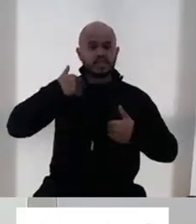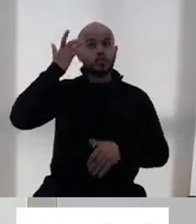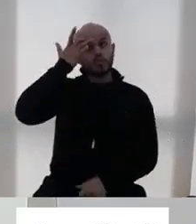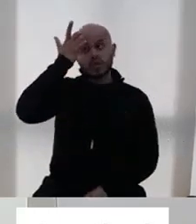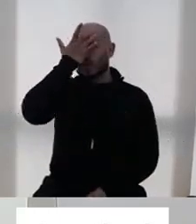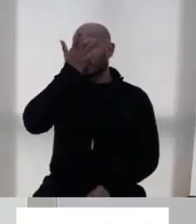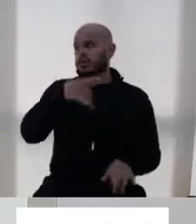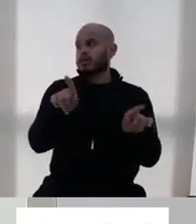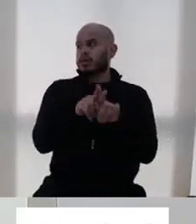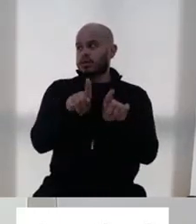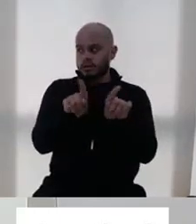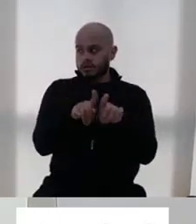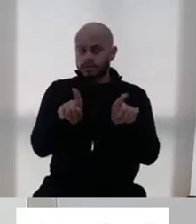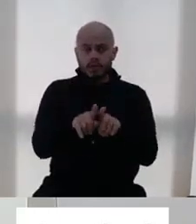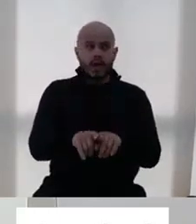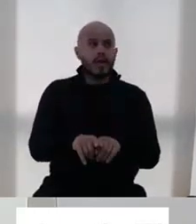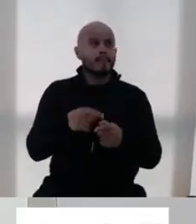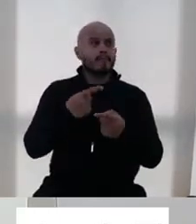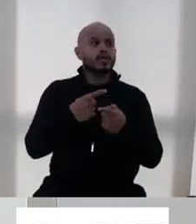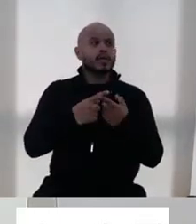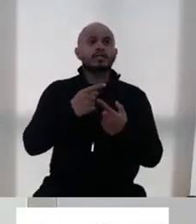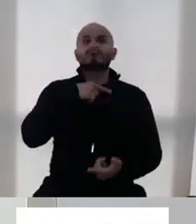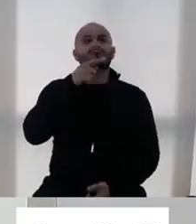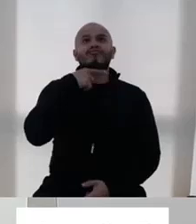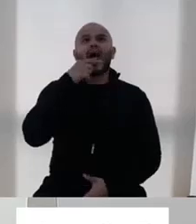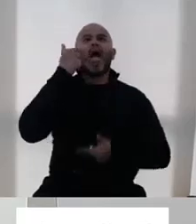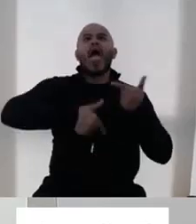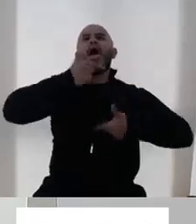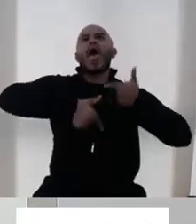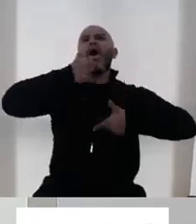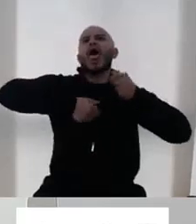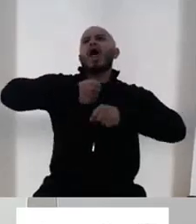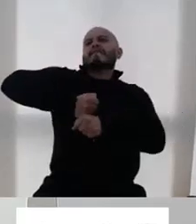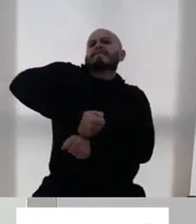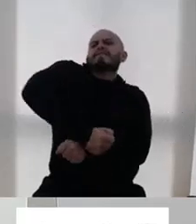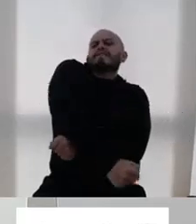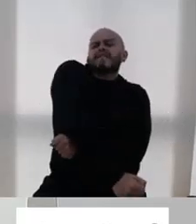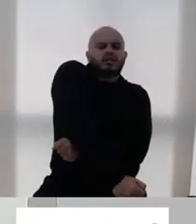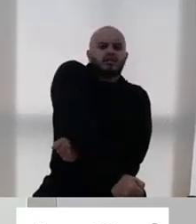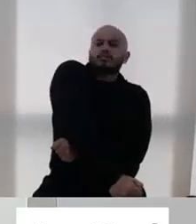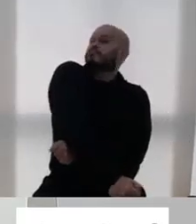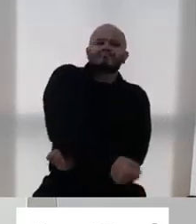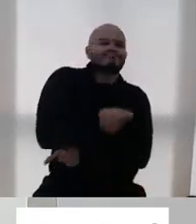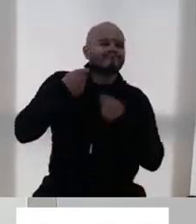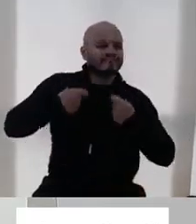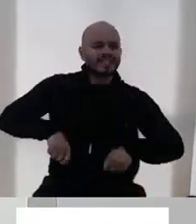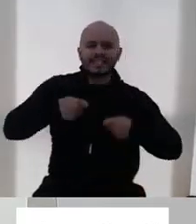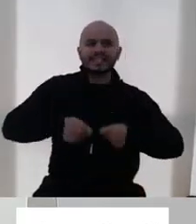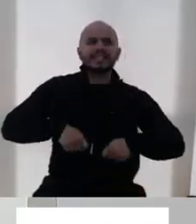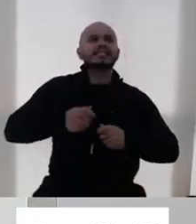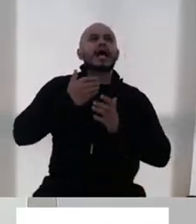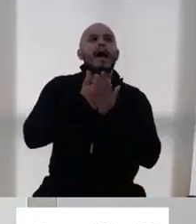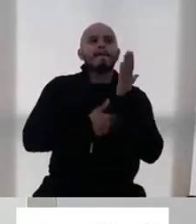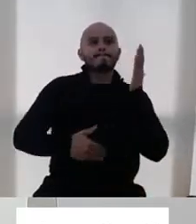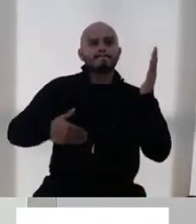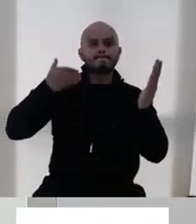ninguém vai aguentar ficar trabalhando no ritmo que nós estamos. Precisamos de mais defensores, de